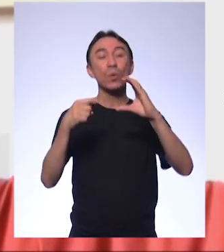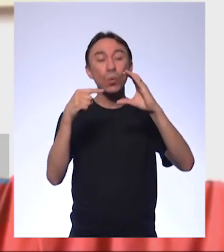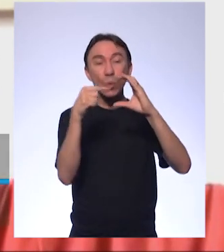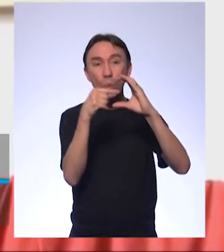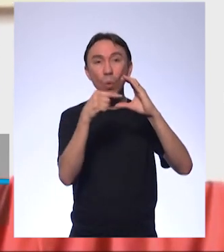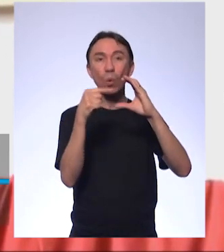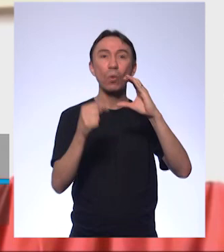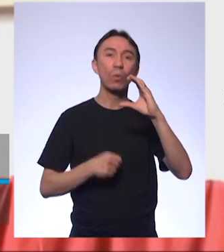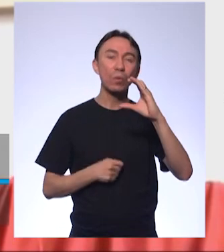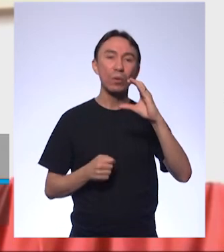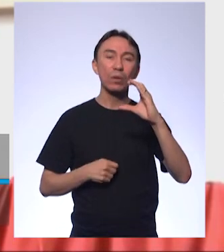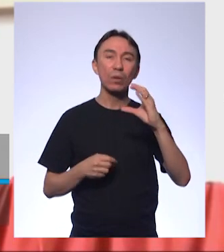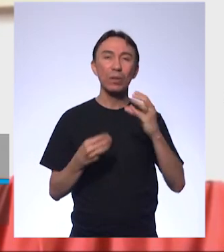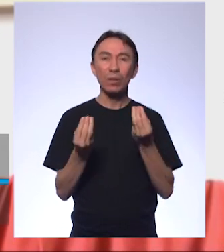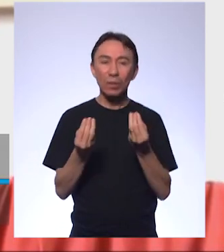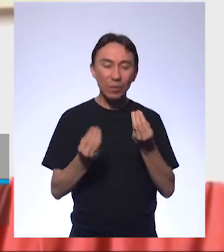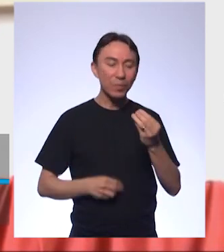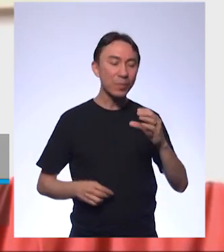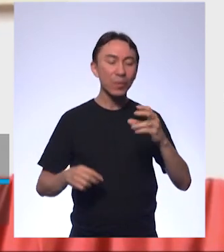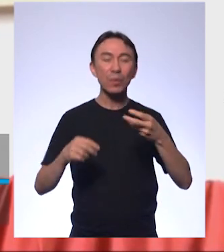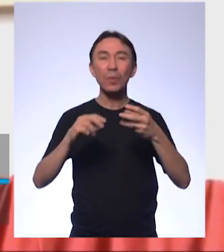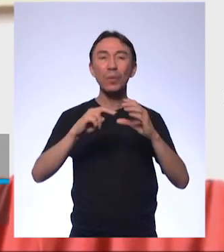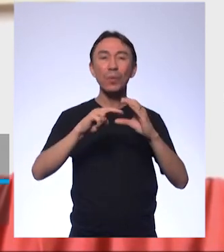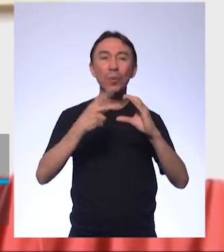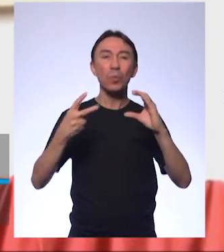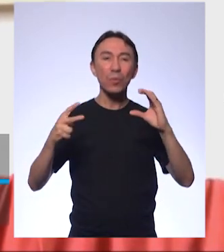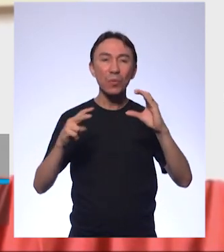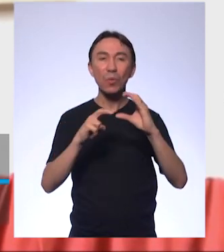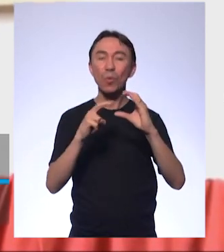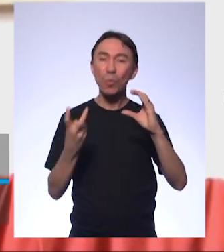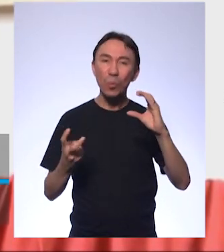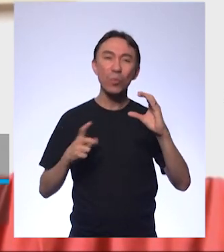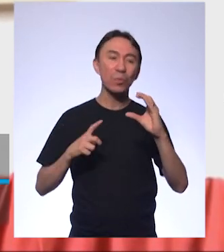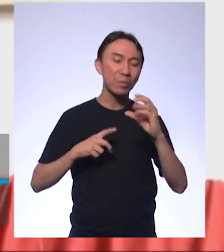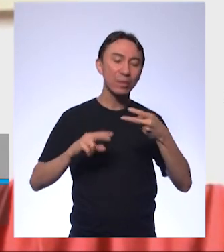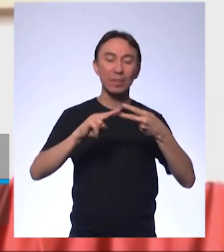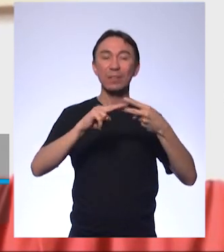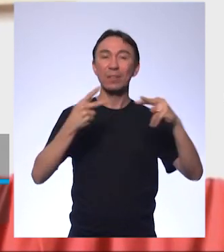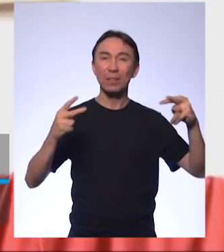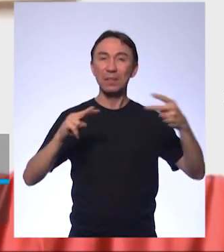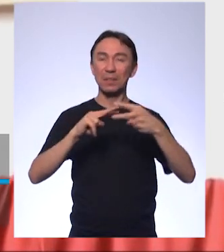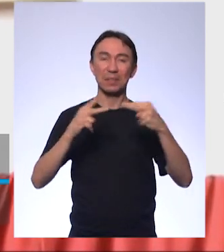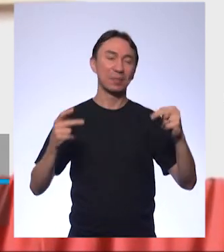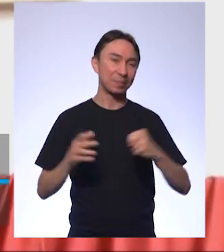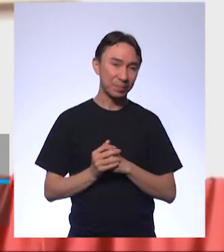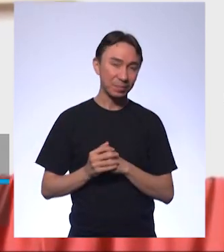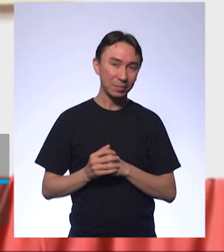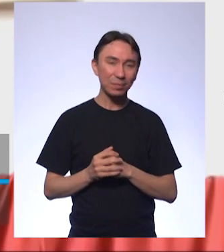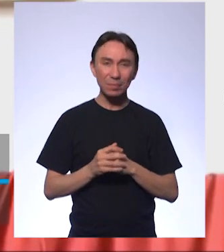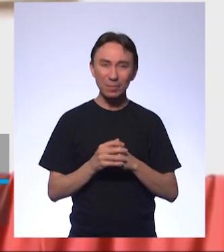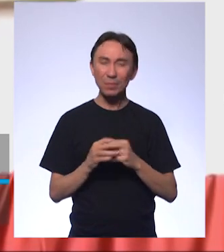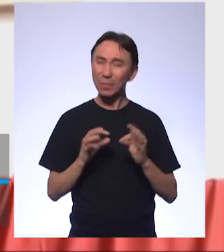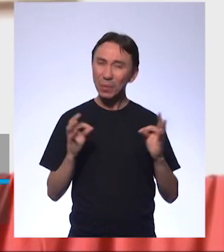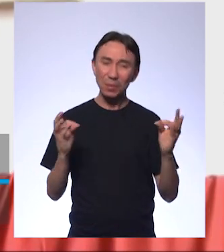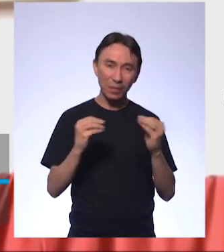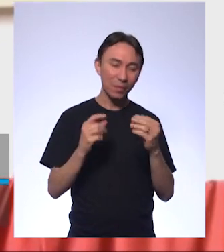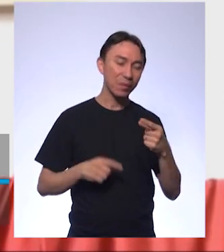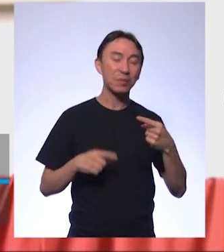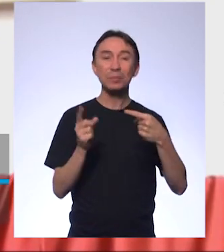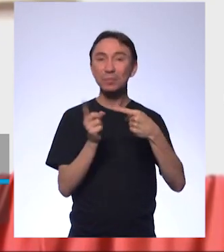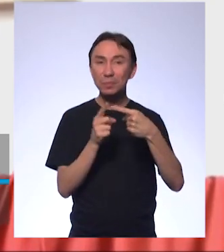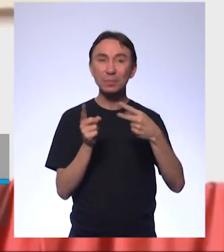Assim como a grande maioria dos colegas aqui, né, todos citaram esses três itens,